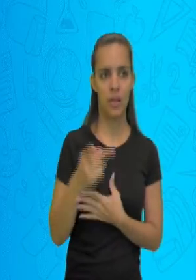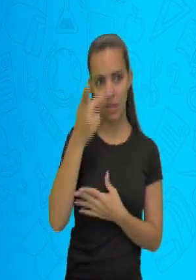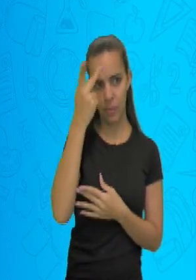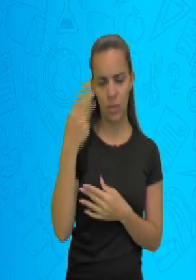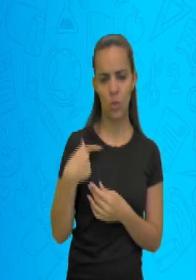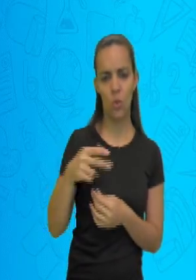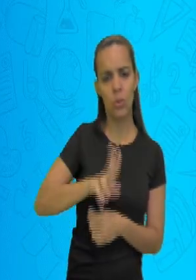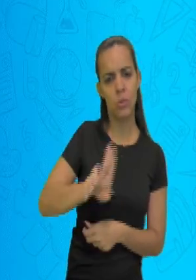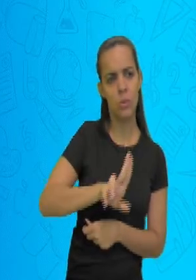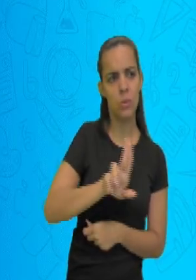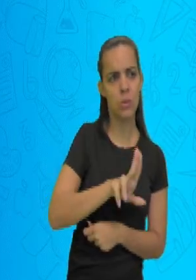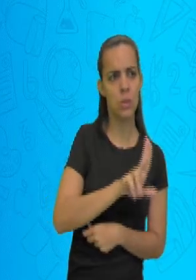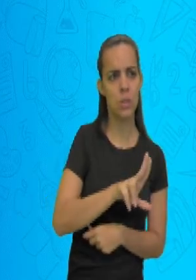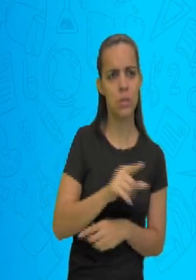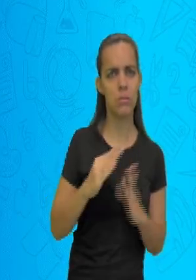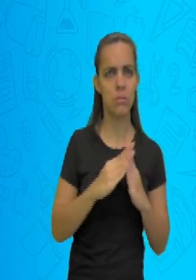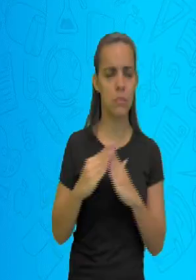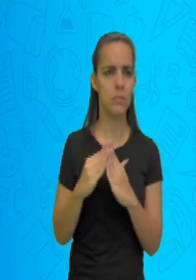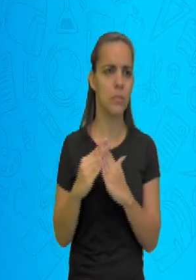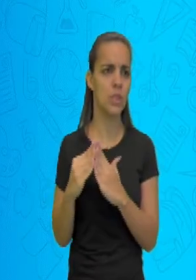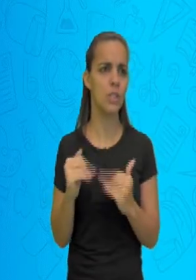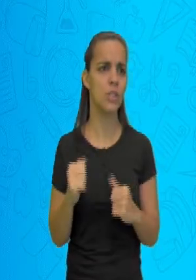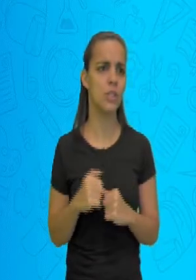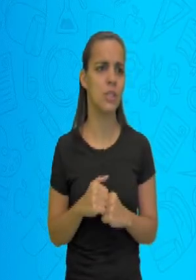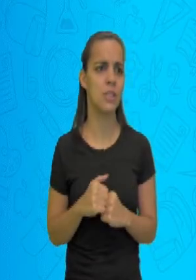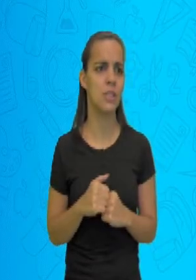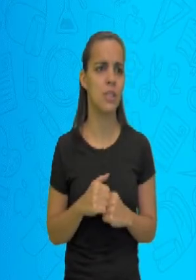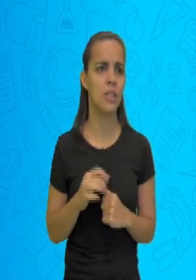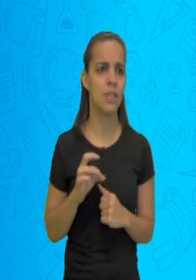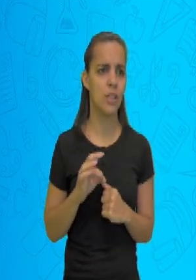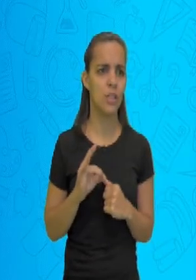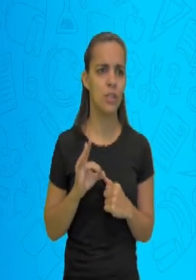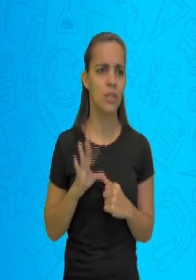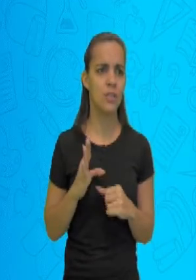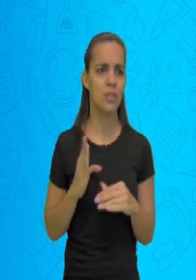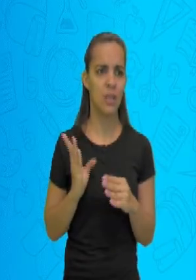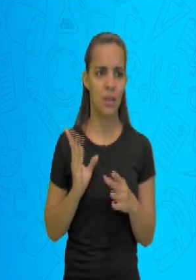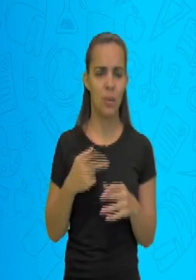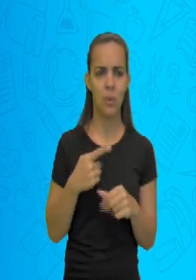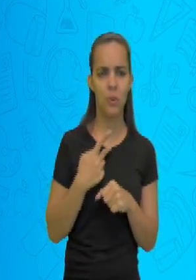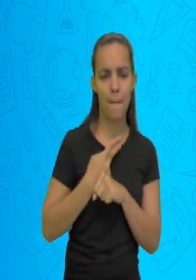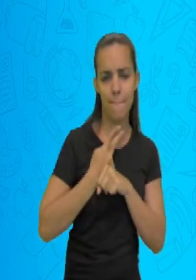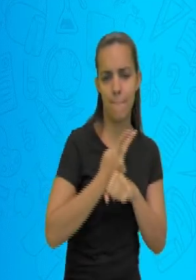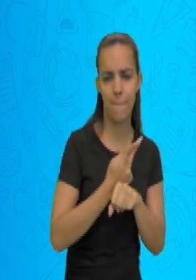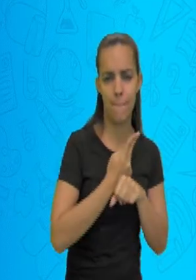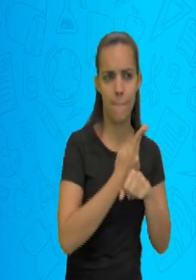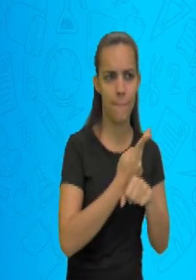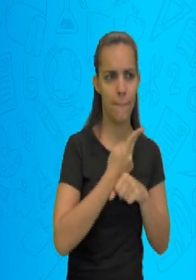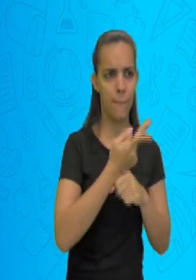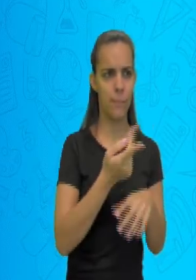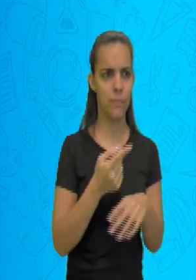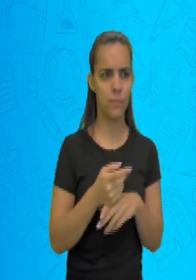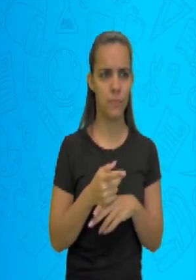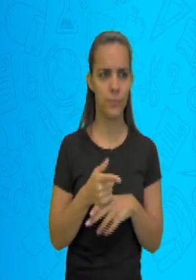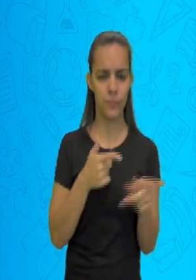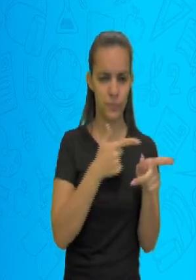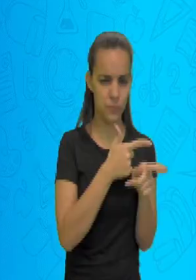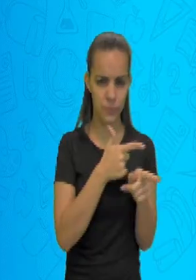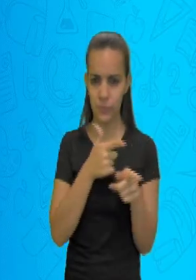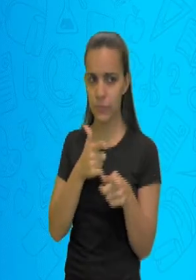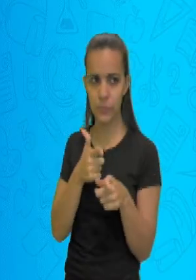usam essas moradias eles vão caçar, eles vão, ou